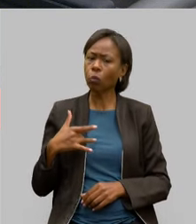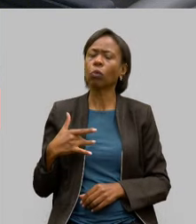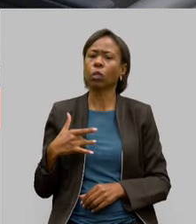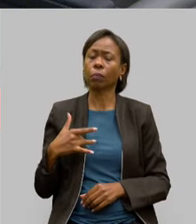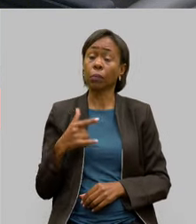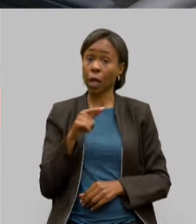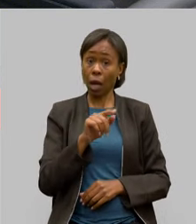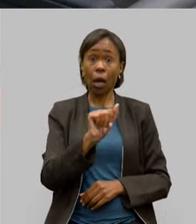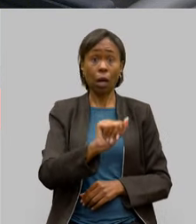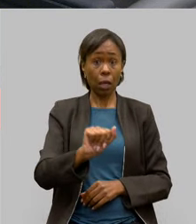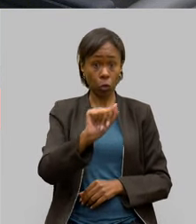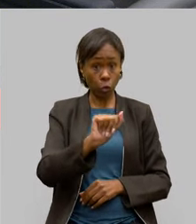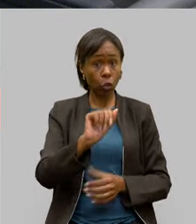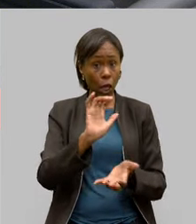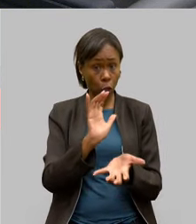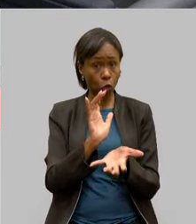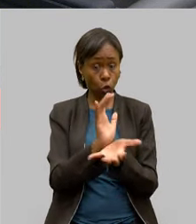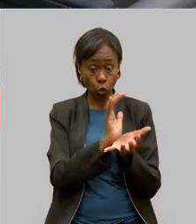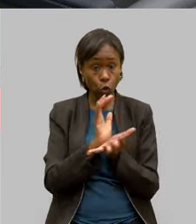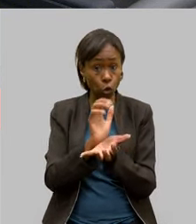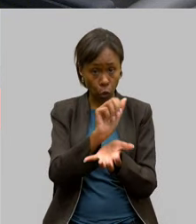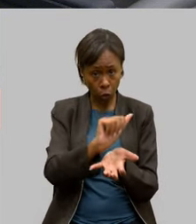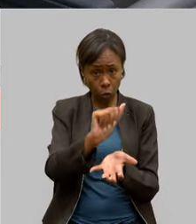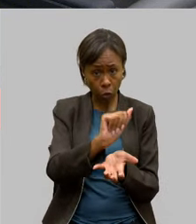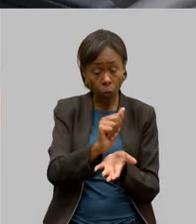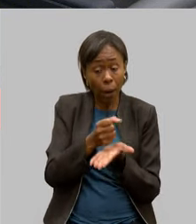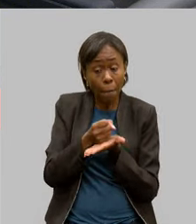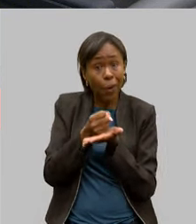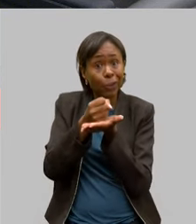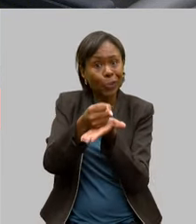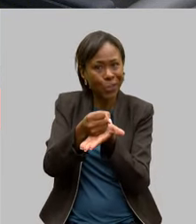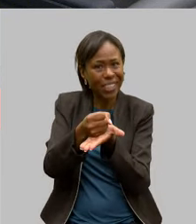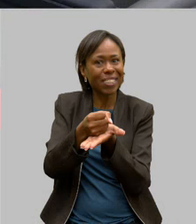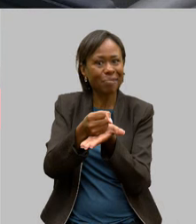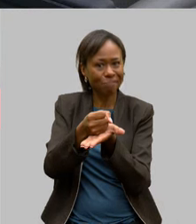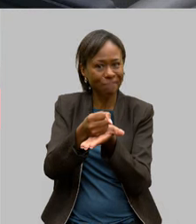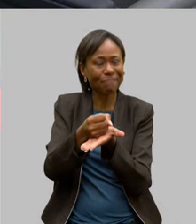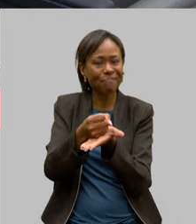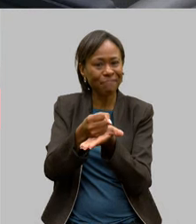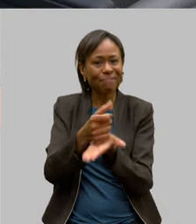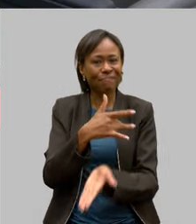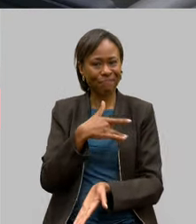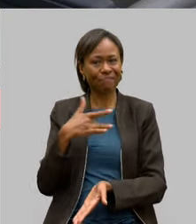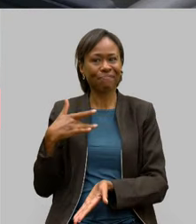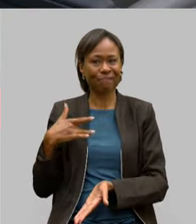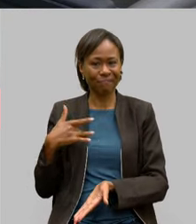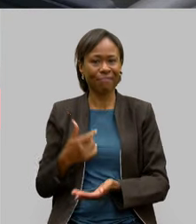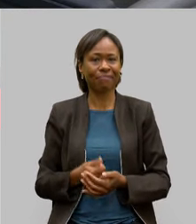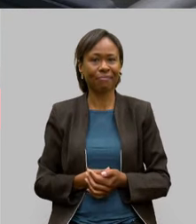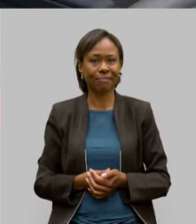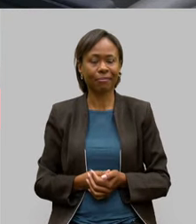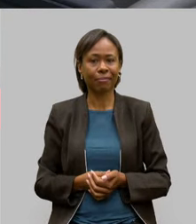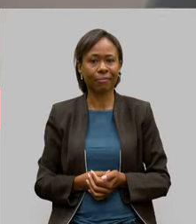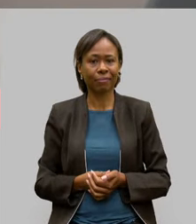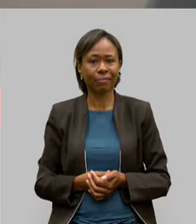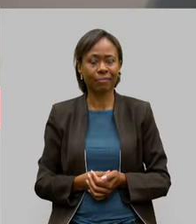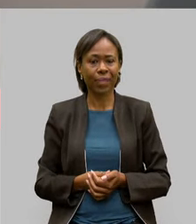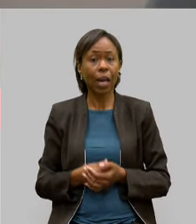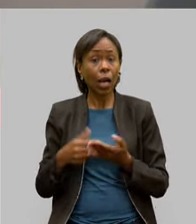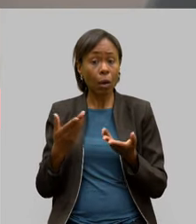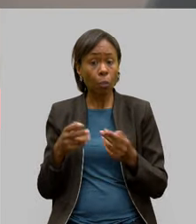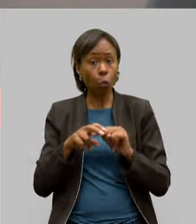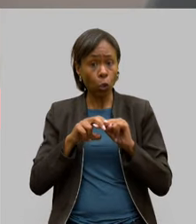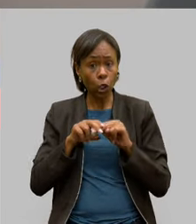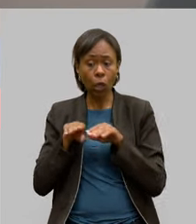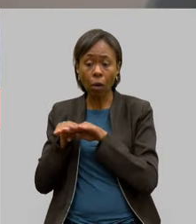associações elas auxiliam a promover a saúde pública e a democratização ela deve